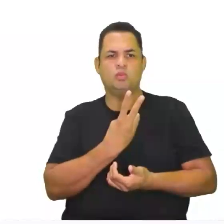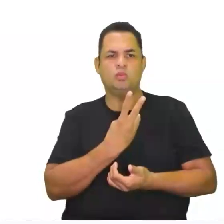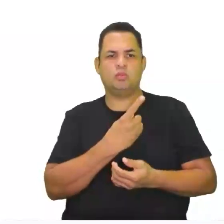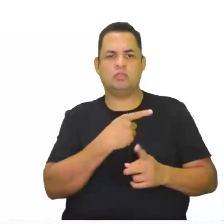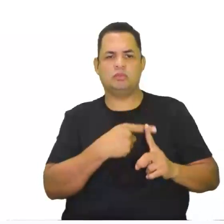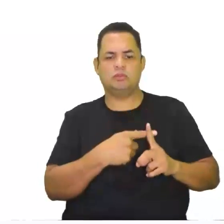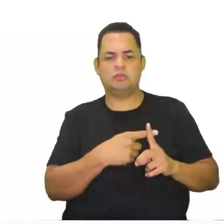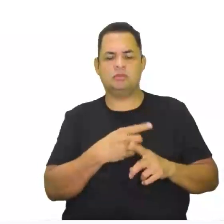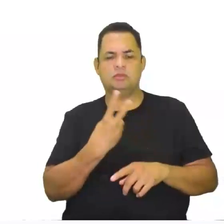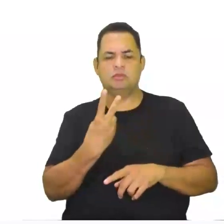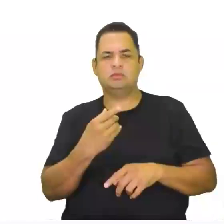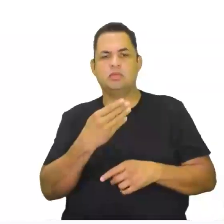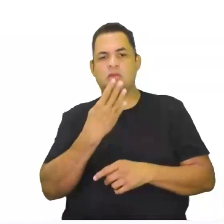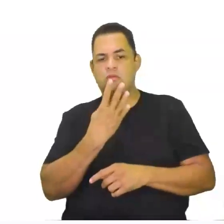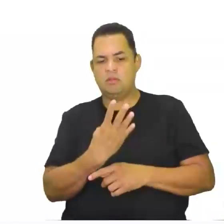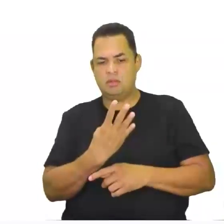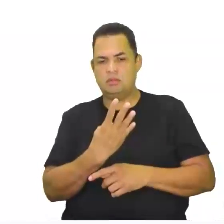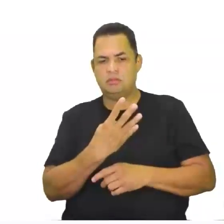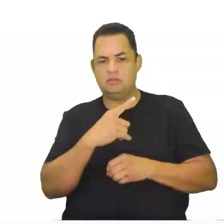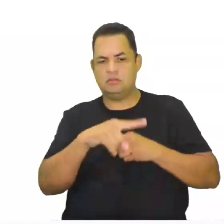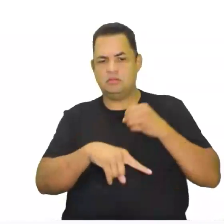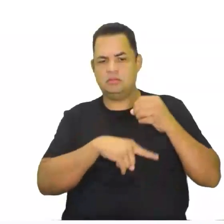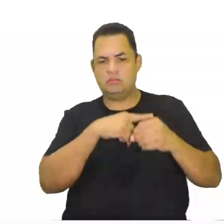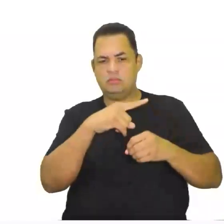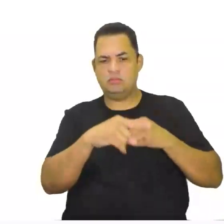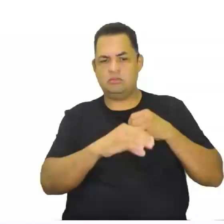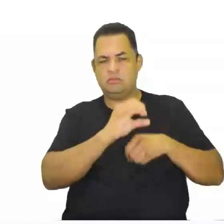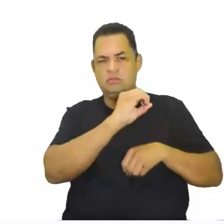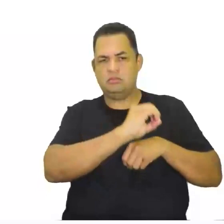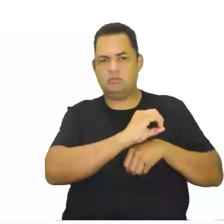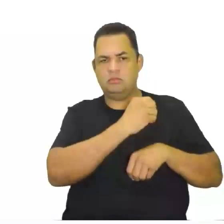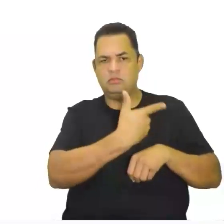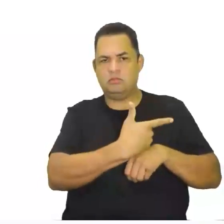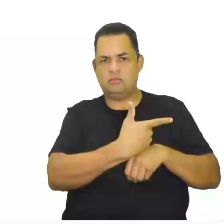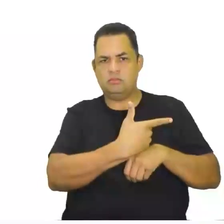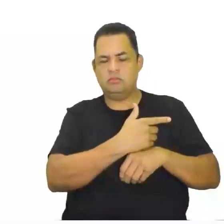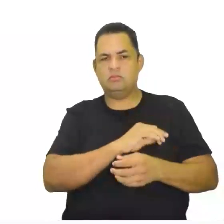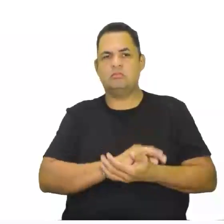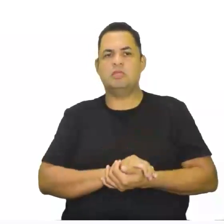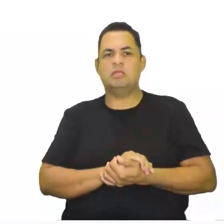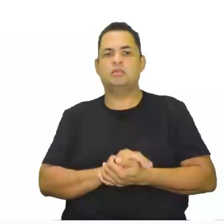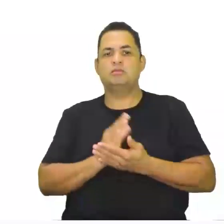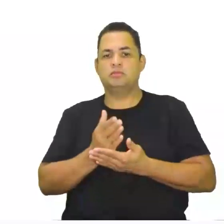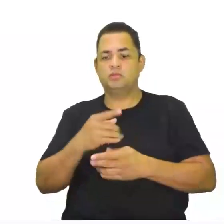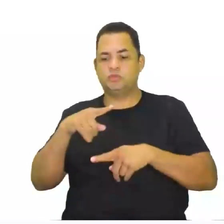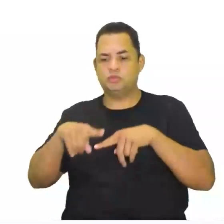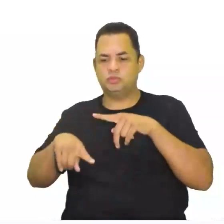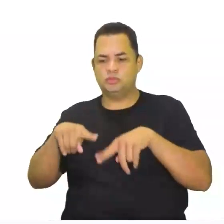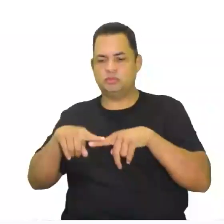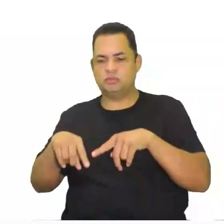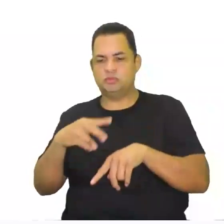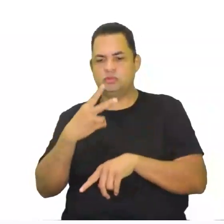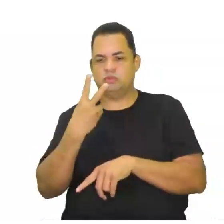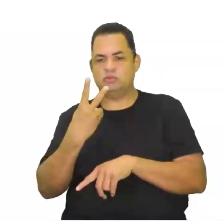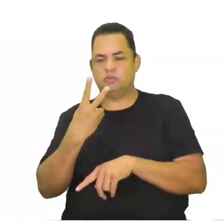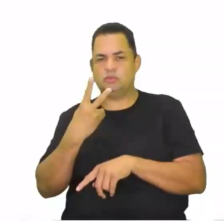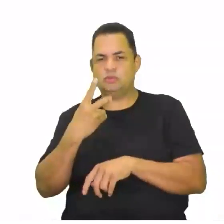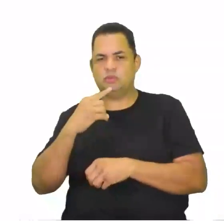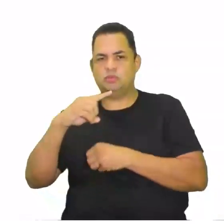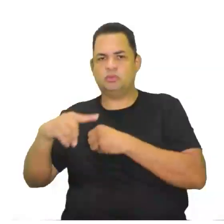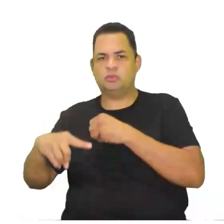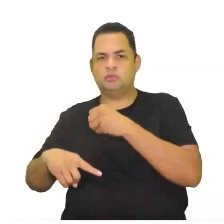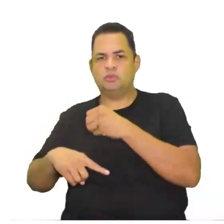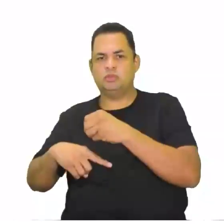tenho 4 átomos de oxigênio. Do lado aqui dos produtos, 2 oxigênio